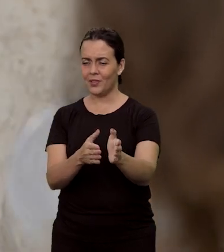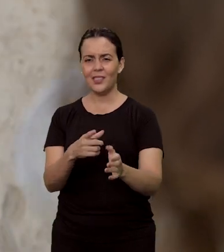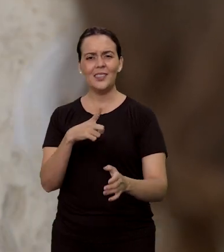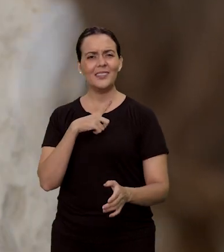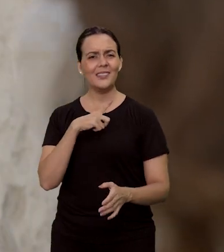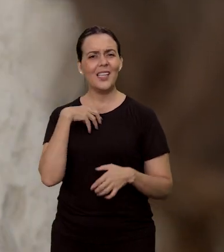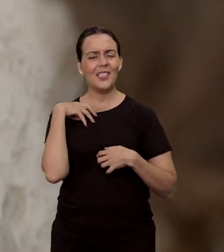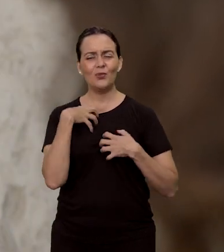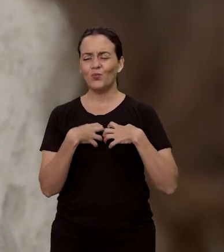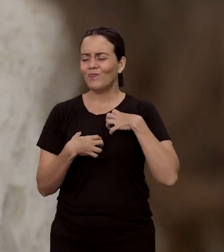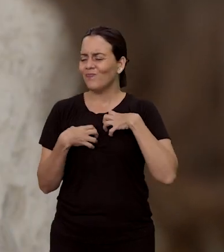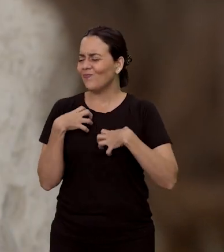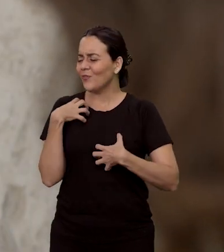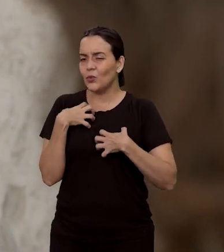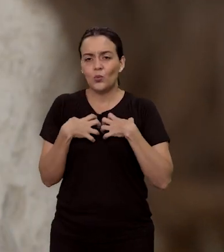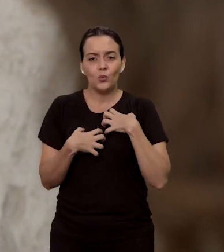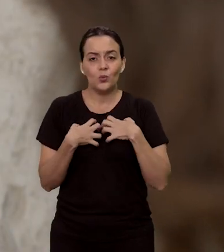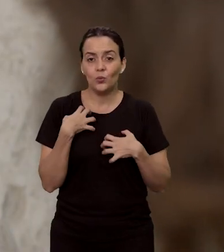acho que tem